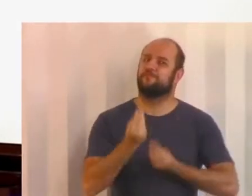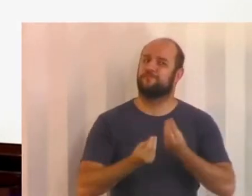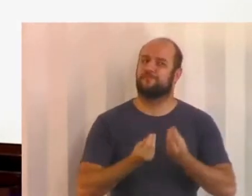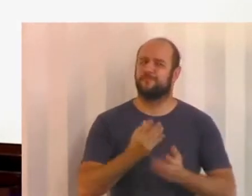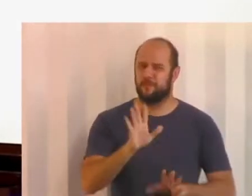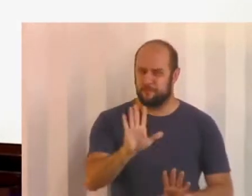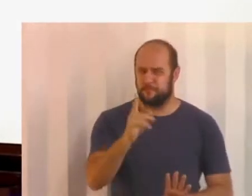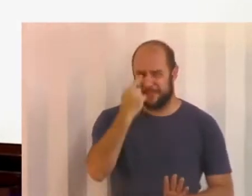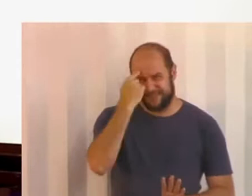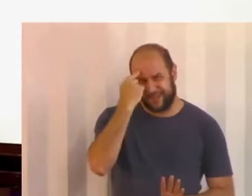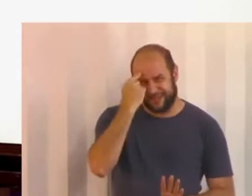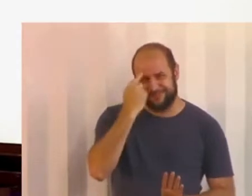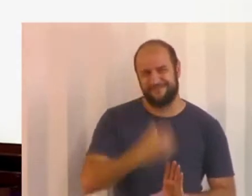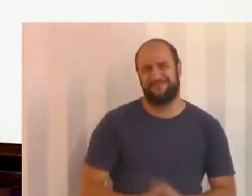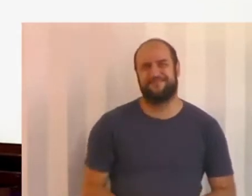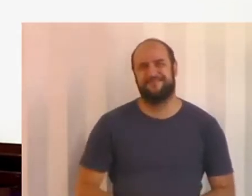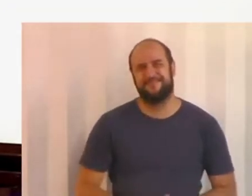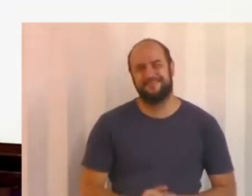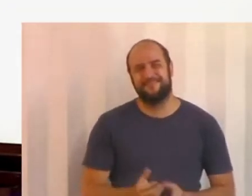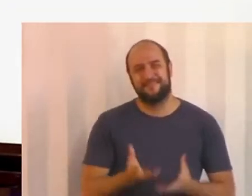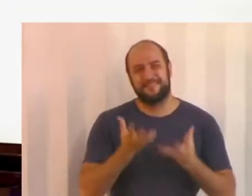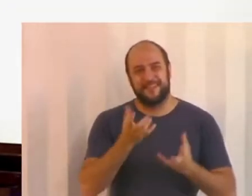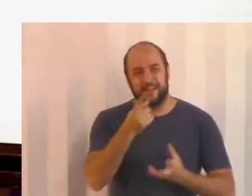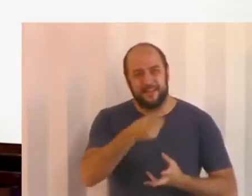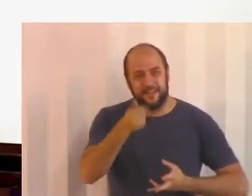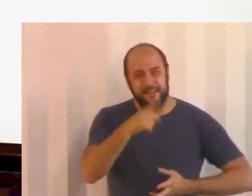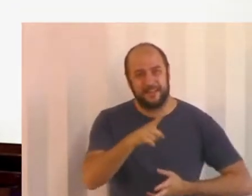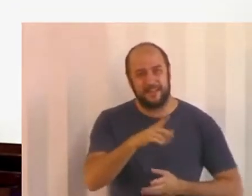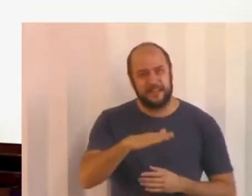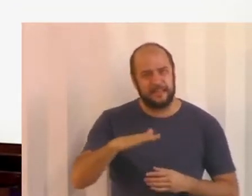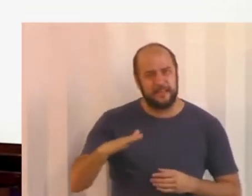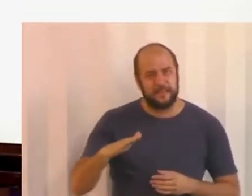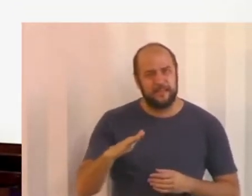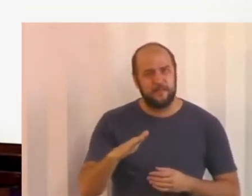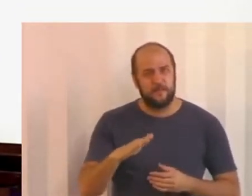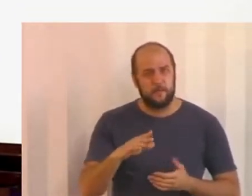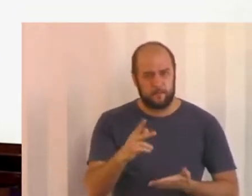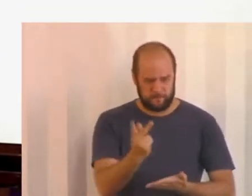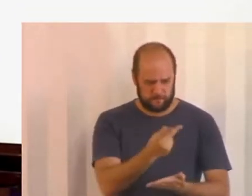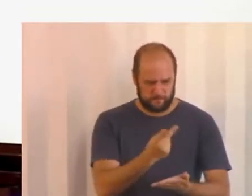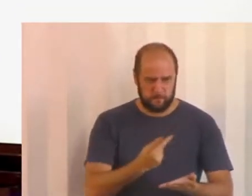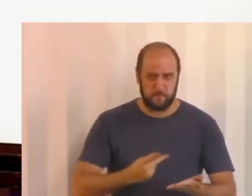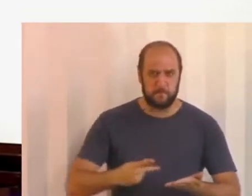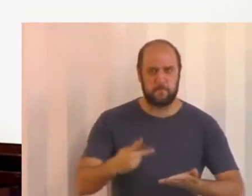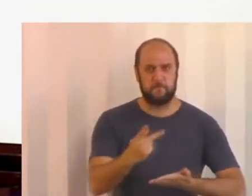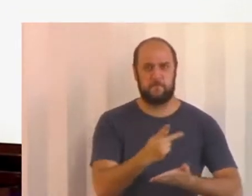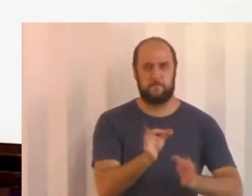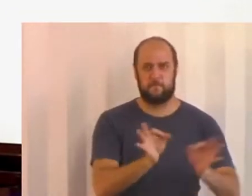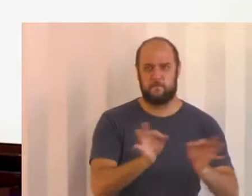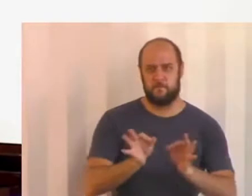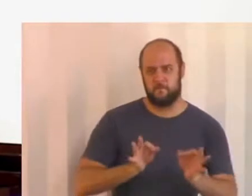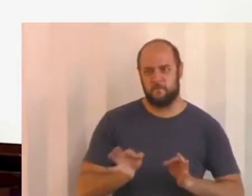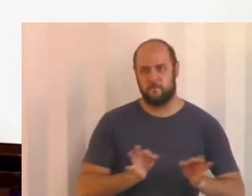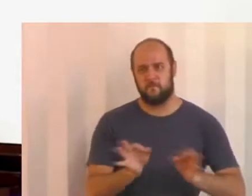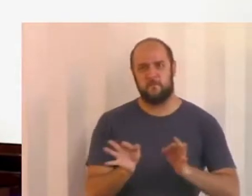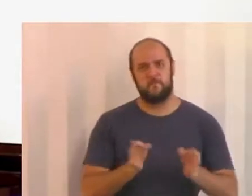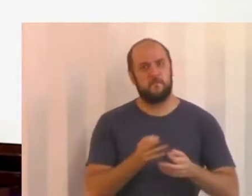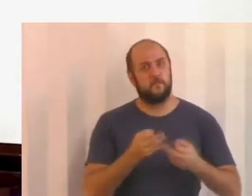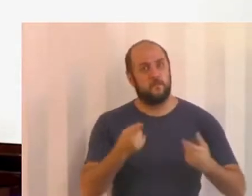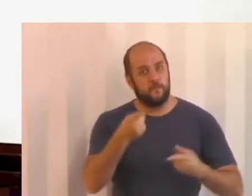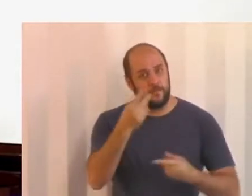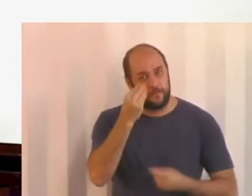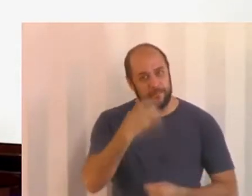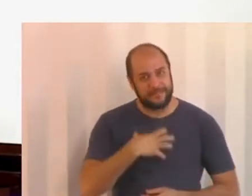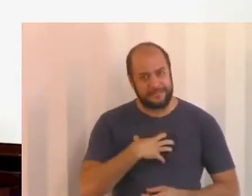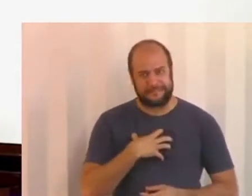Pense sobre isso. E eu quero que você coloque no papel a representação daquilo que você